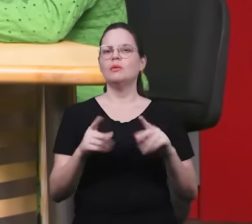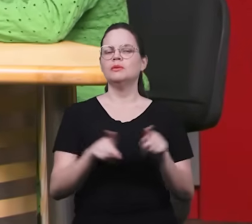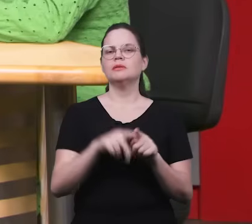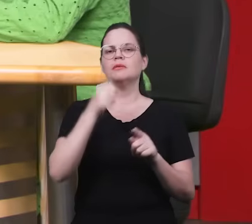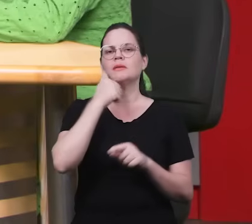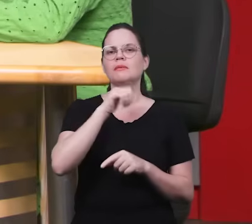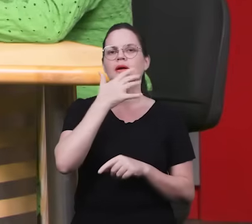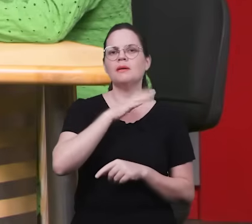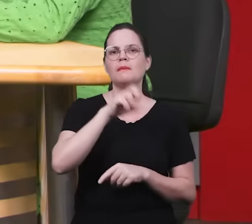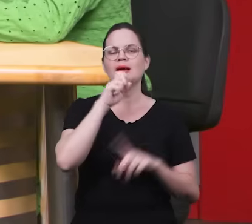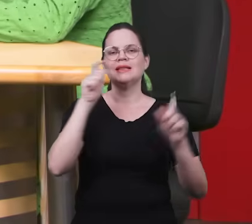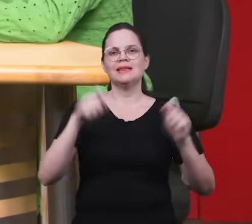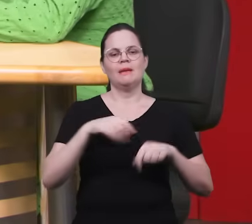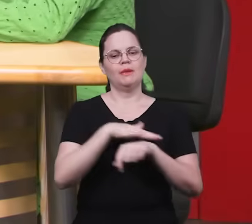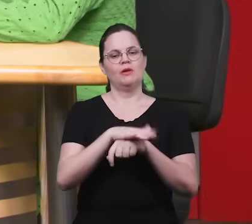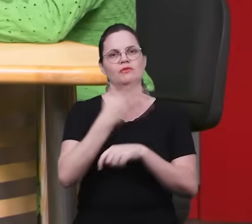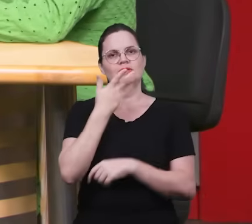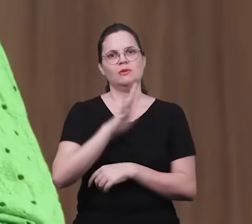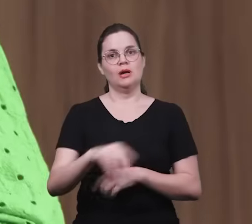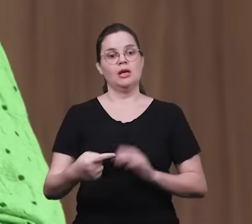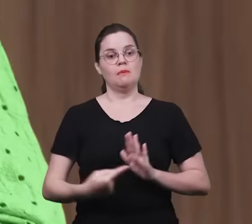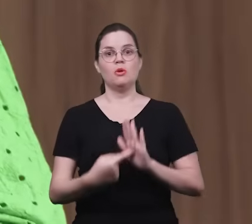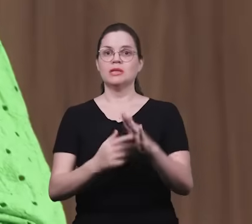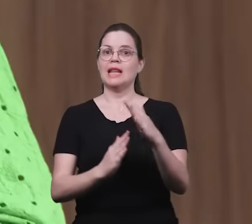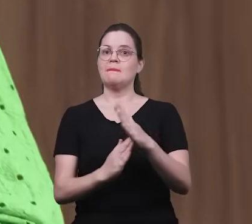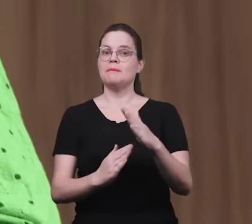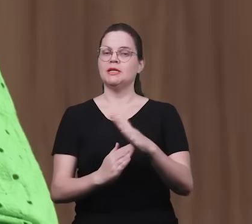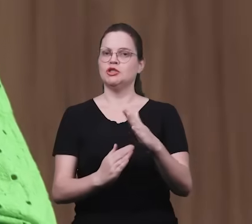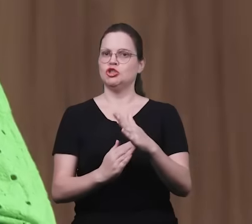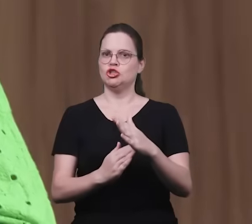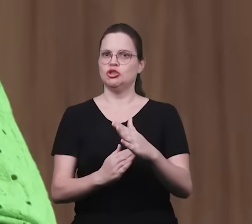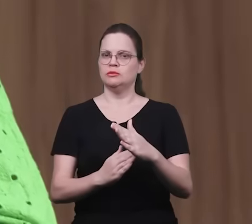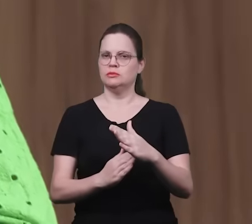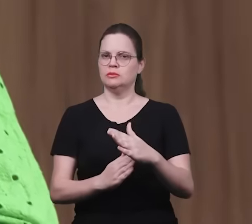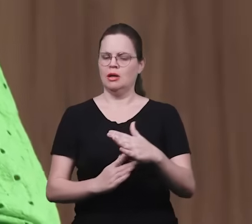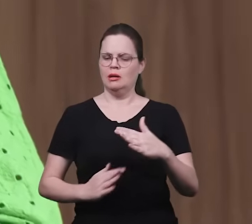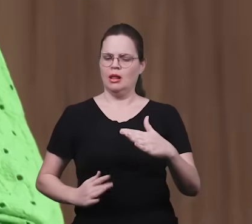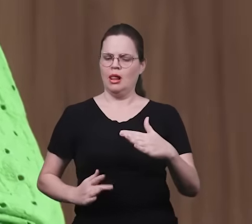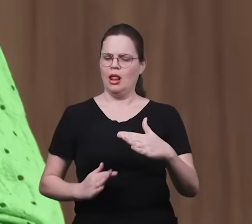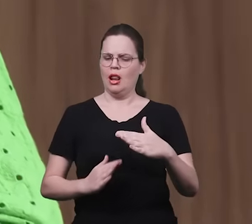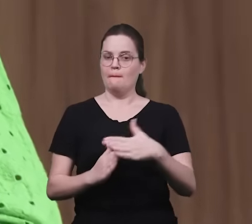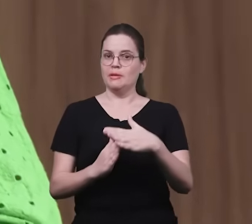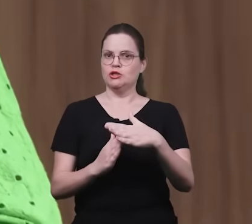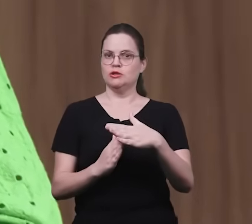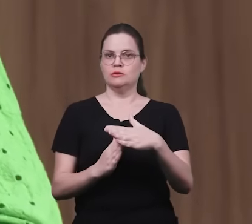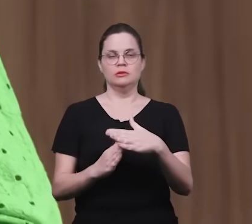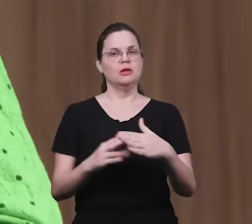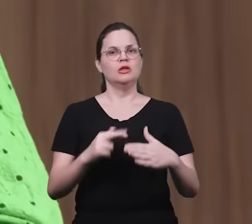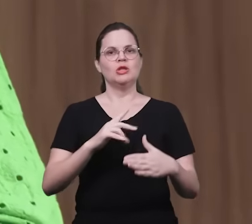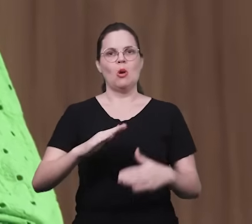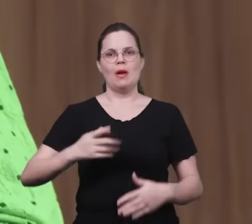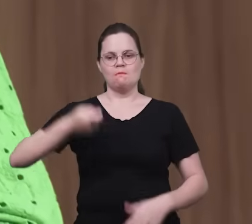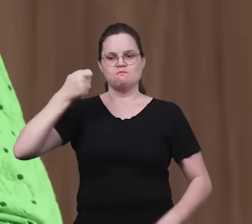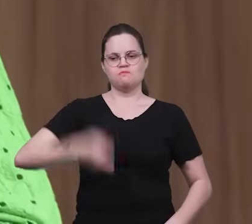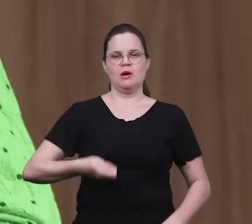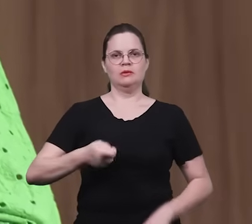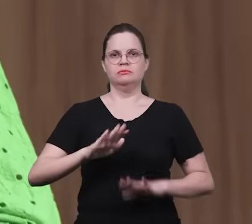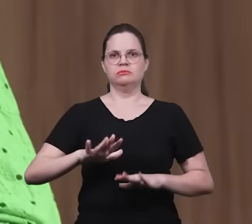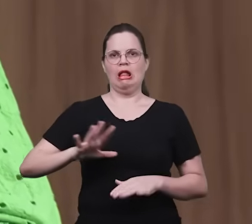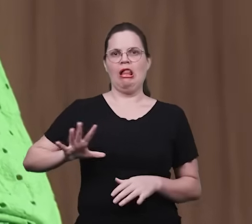mas estabelecer limites, as regras do nosso lar. Mas limites saudáveis, sem sermos autoritários, sem